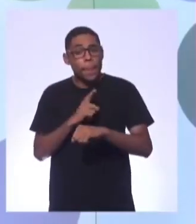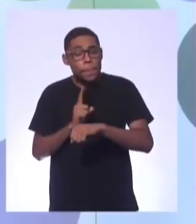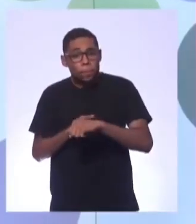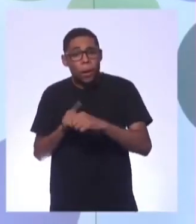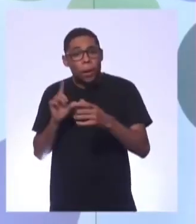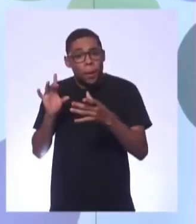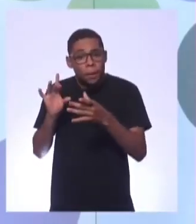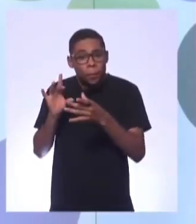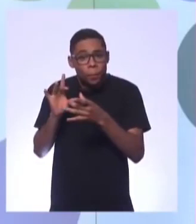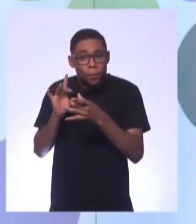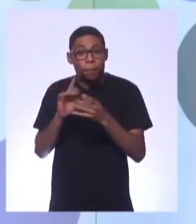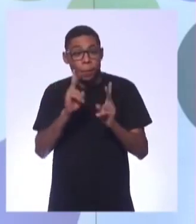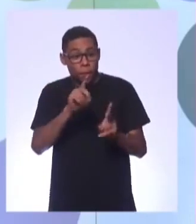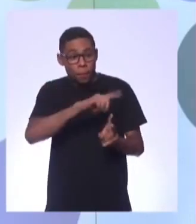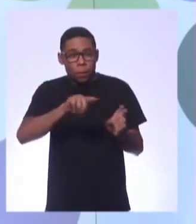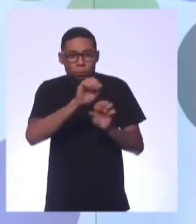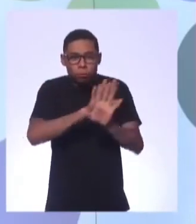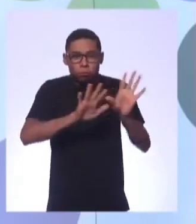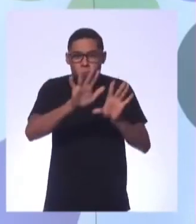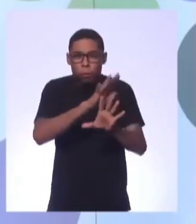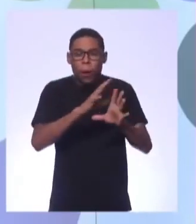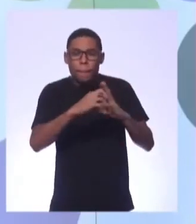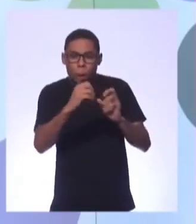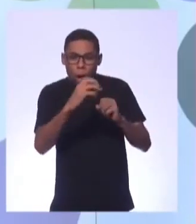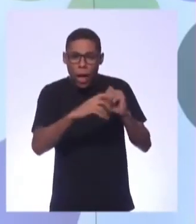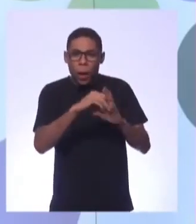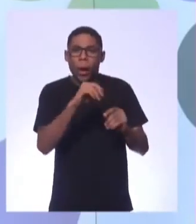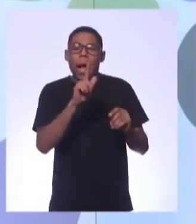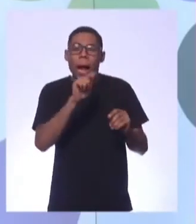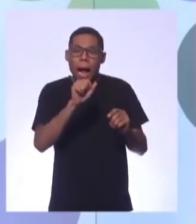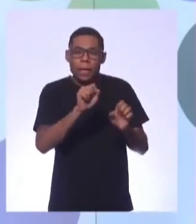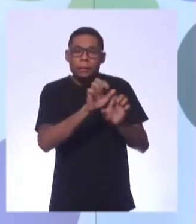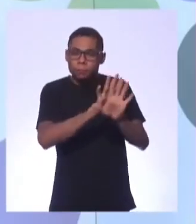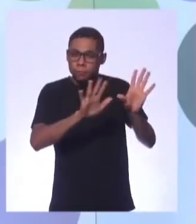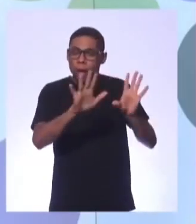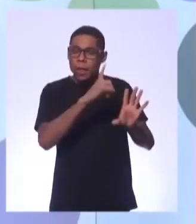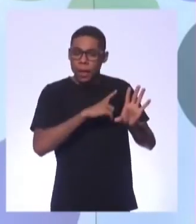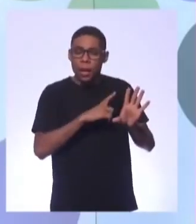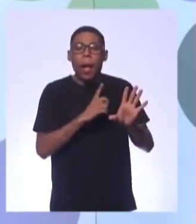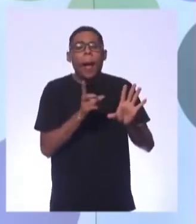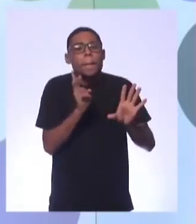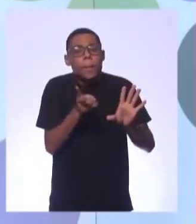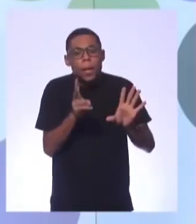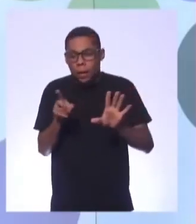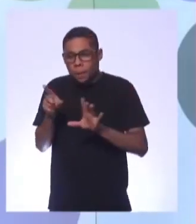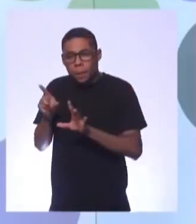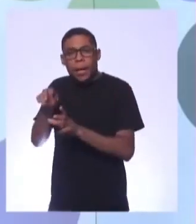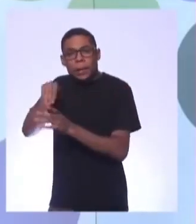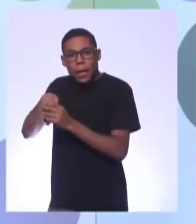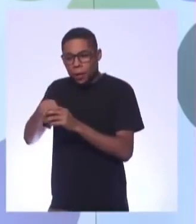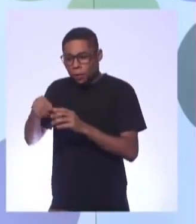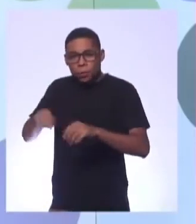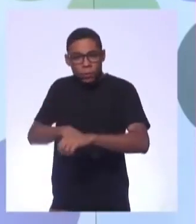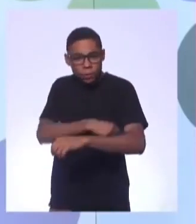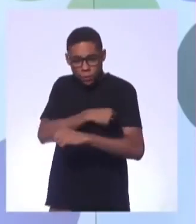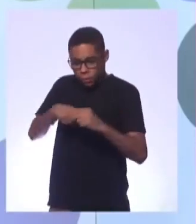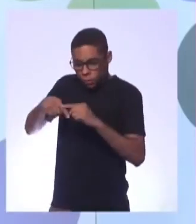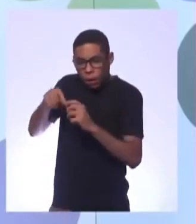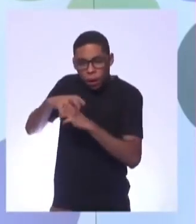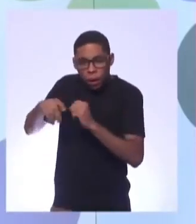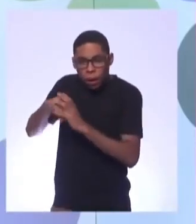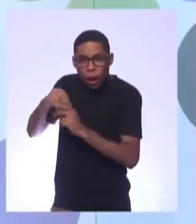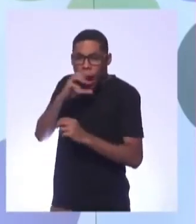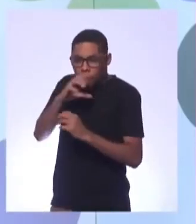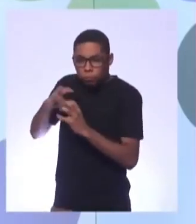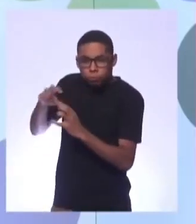a mesma agitação que a gente observa nas moléculas do gás aí que a gente está observando é a mesma agitação que a gente vai observar nas moléculas do termômetro. Então,